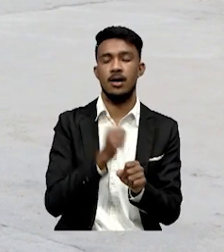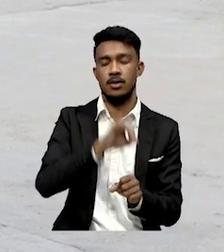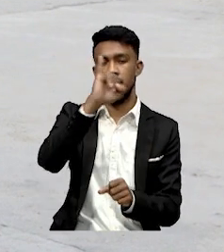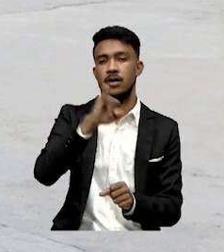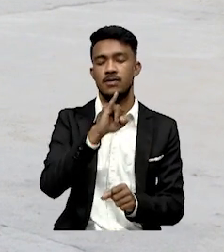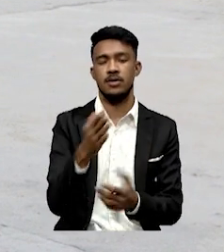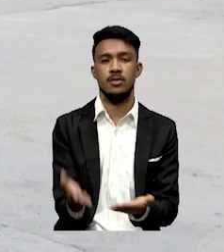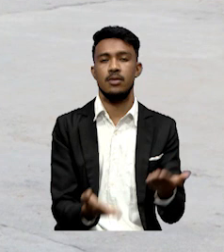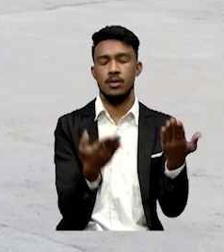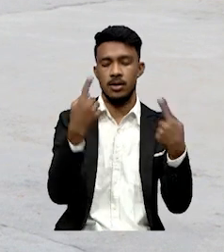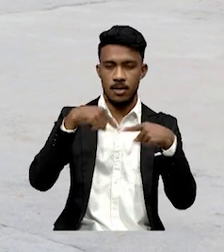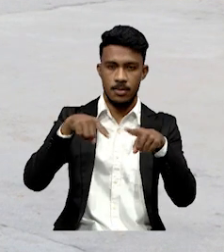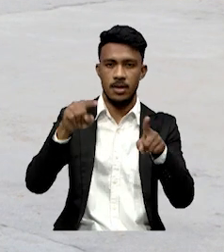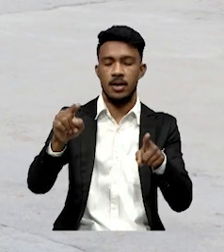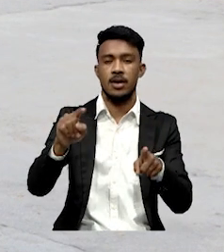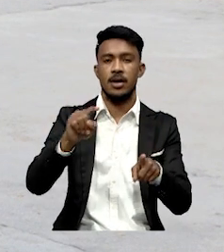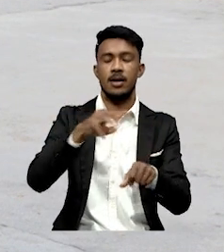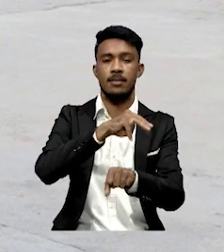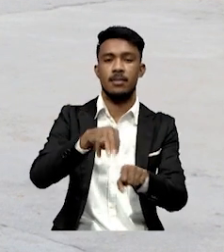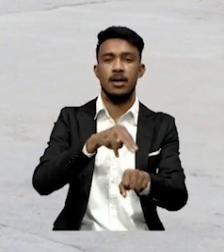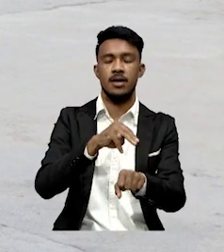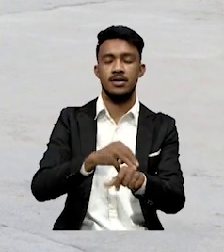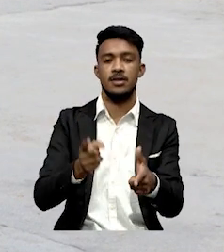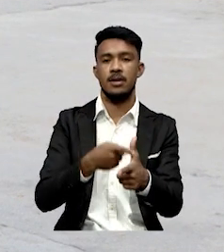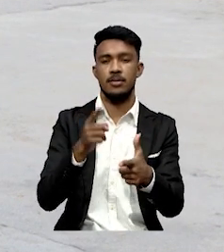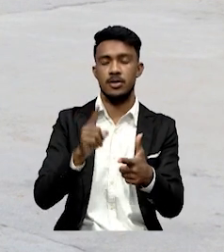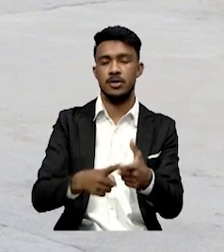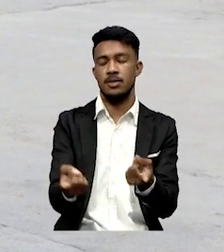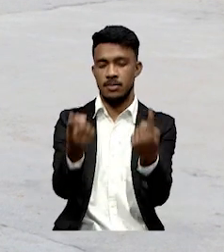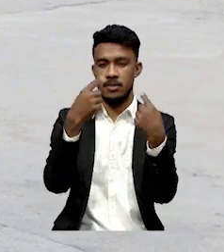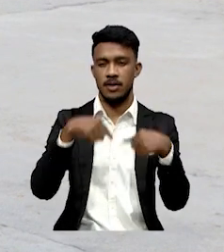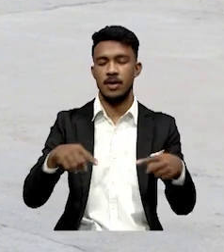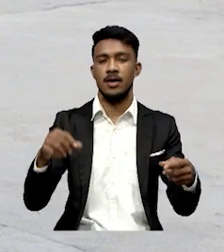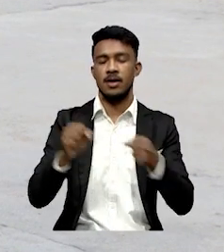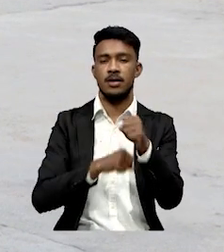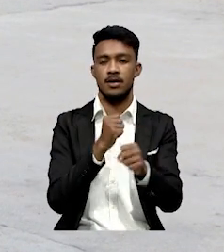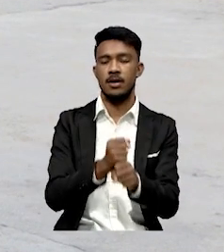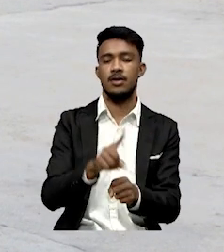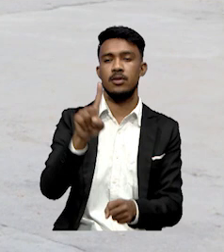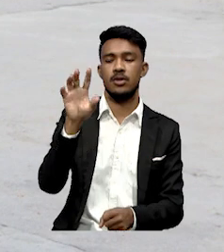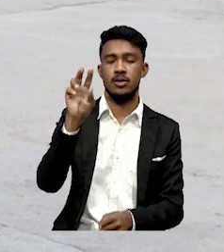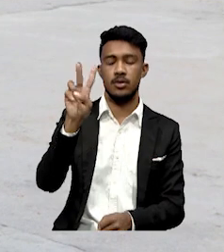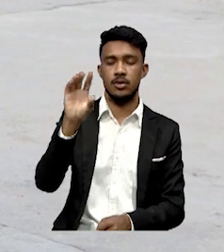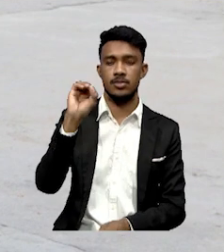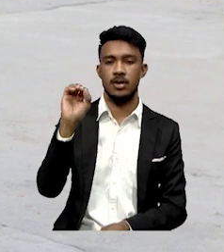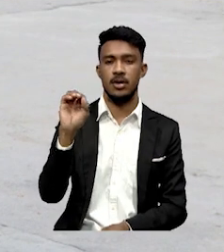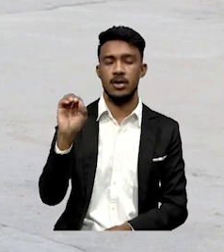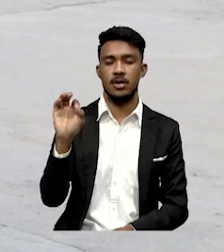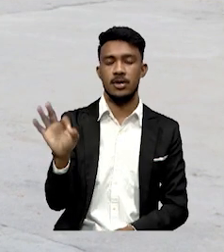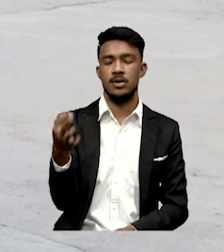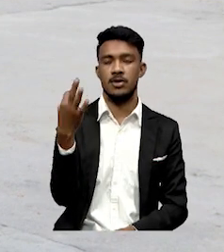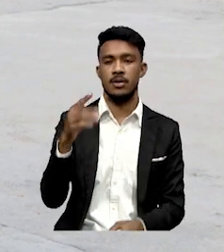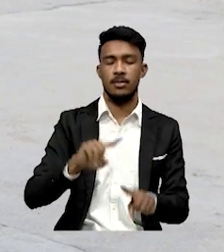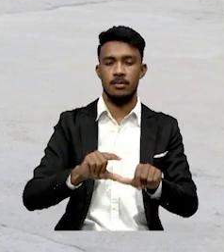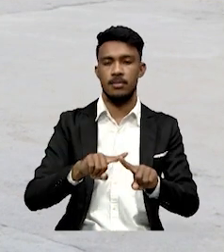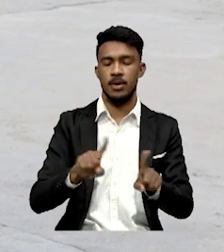ba malaysia ha foin fila usema 2019 moras tene la recupera totalmente, ma venia